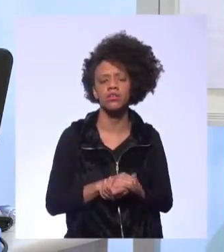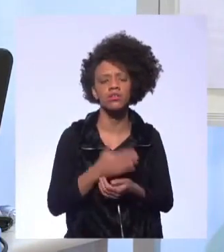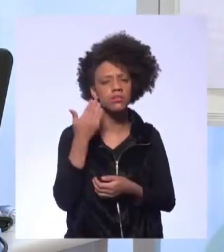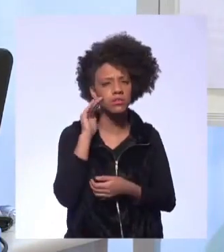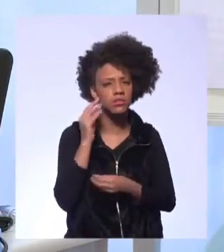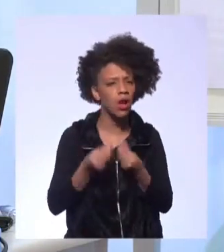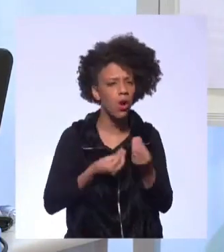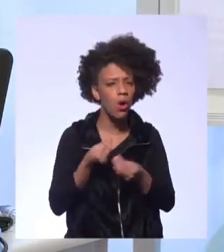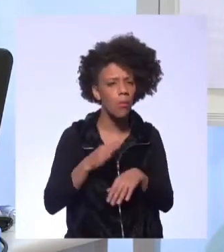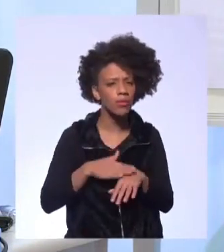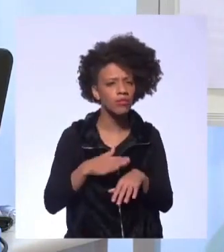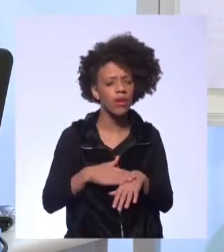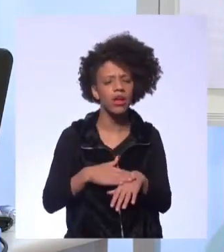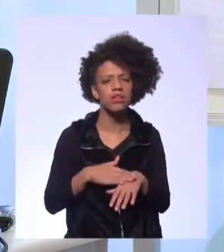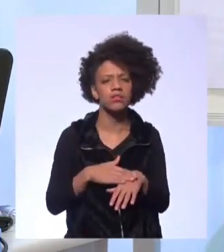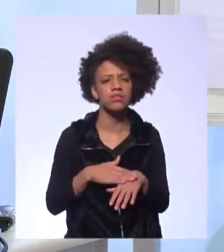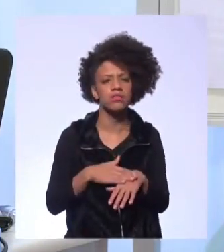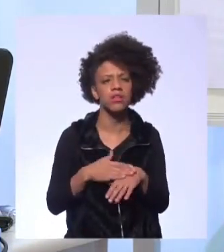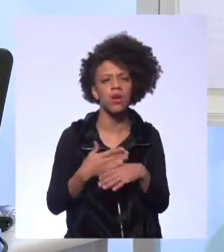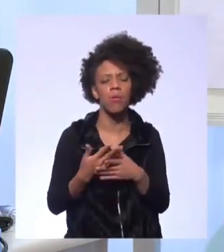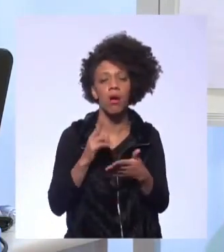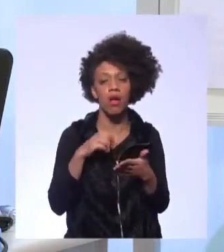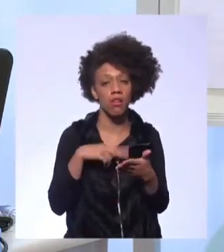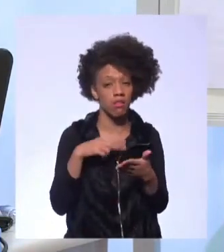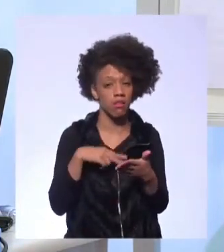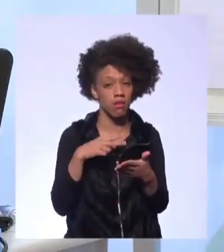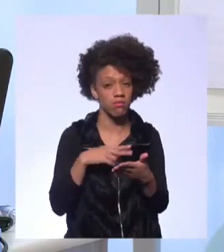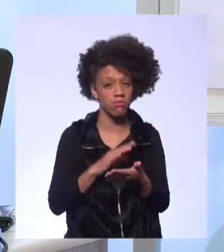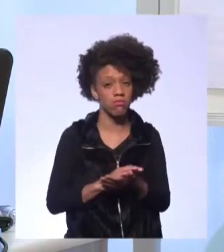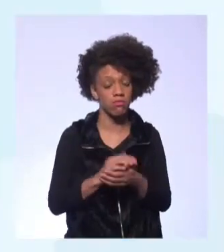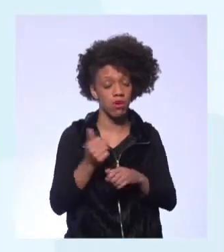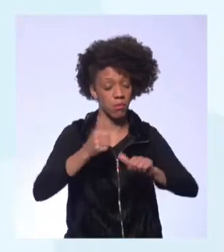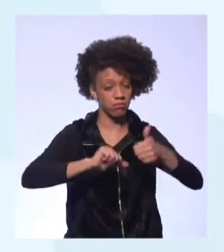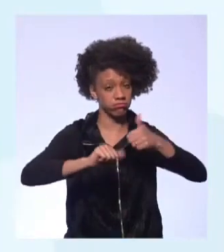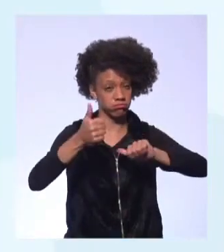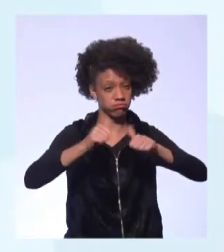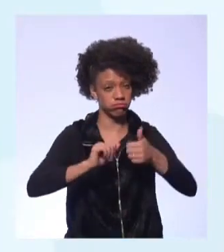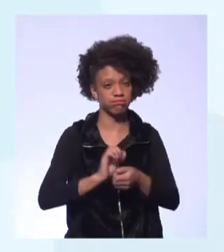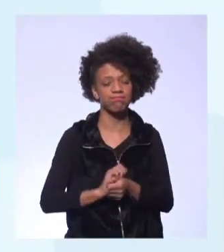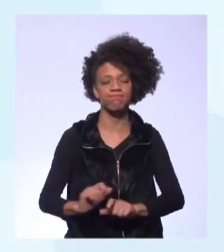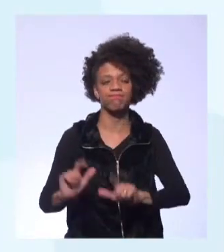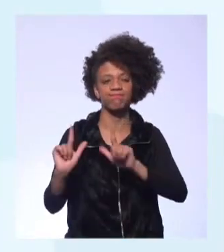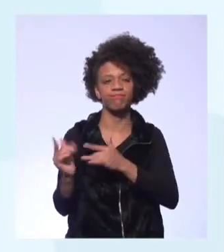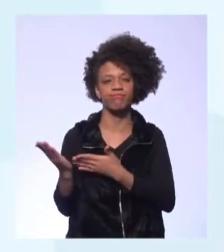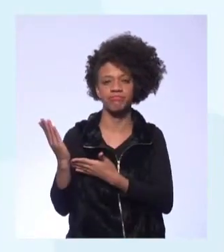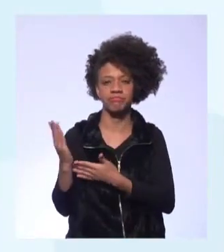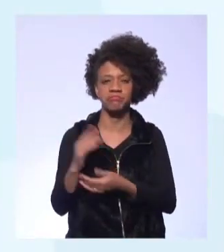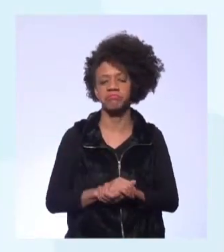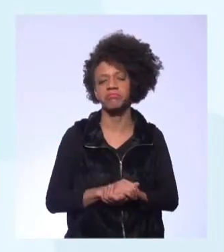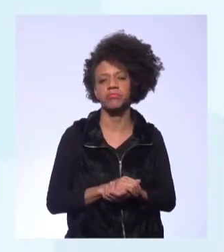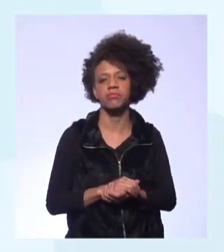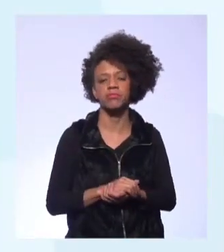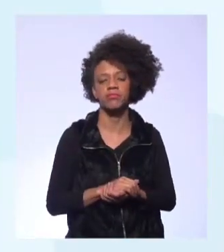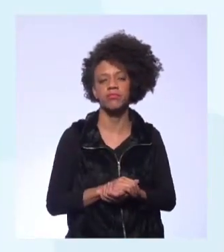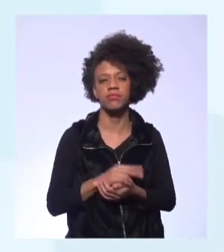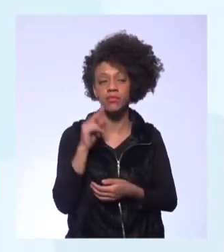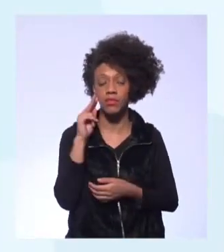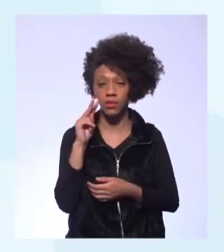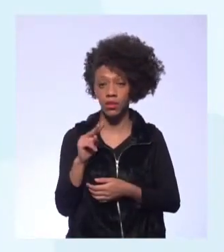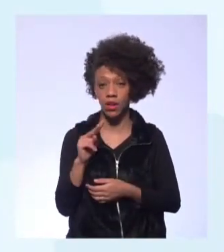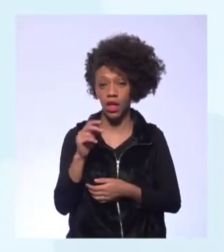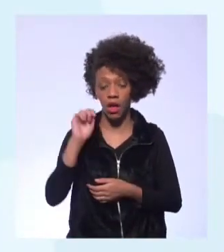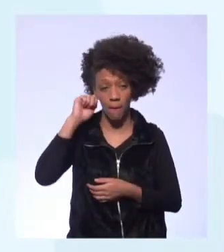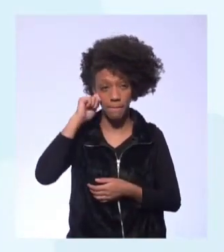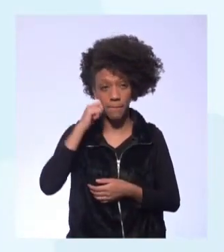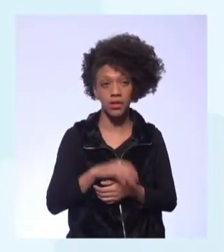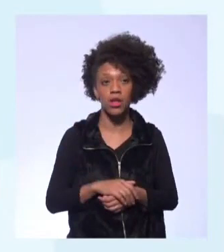entender como se faz para fazer uma leitura de uma equação química. Coloca na tela, por favor. Então, eu tenho lá, vocês olharem o que está em preto, né? Eu